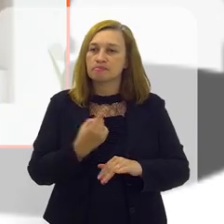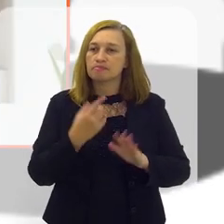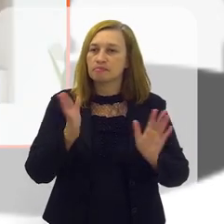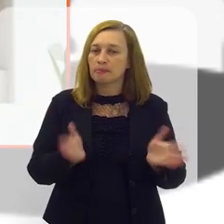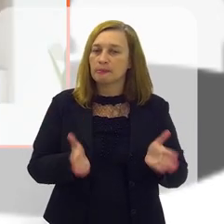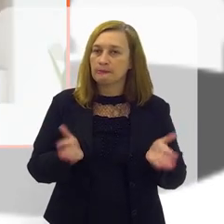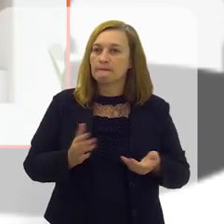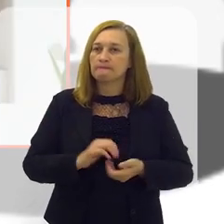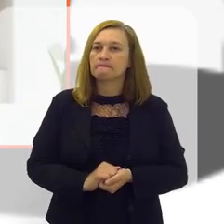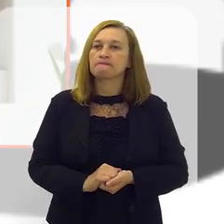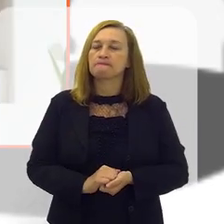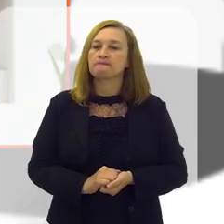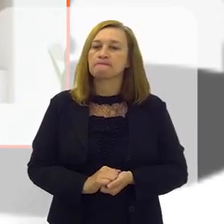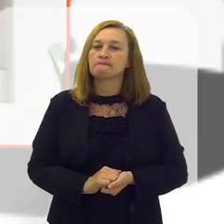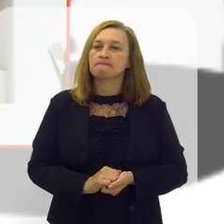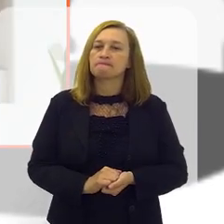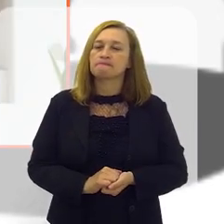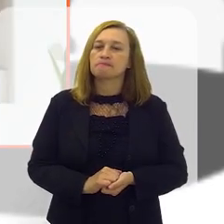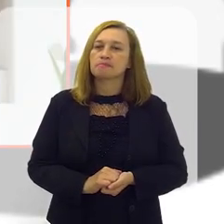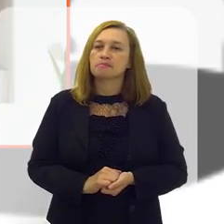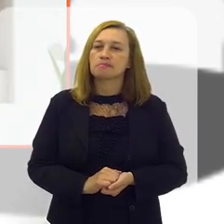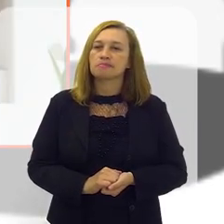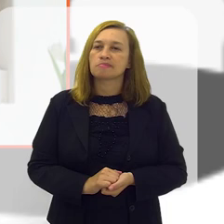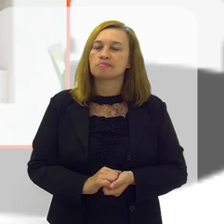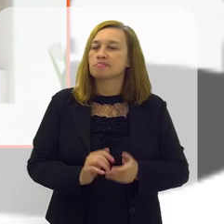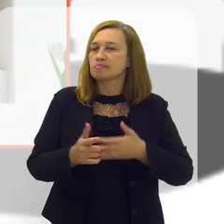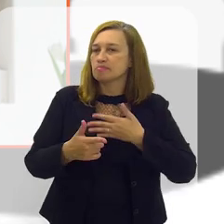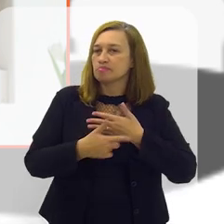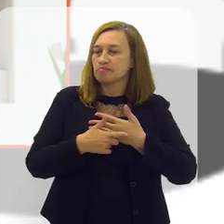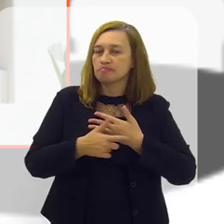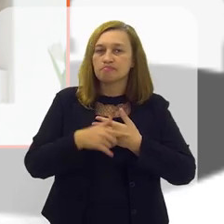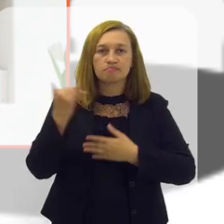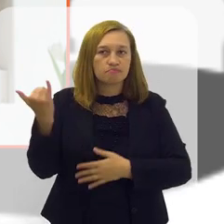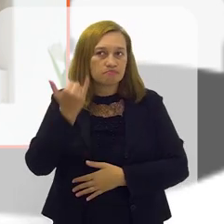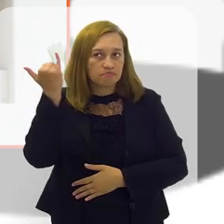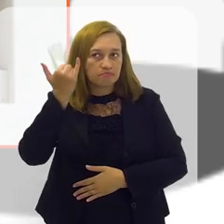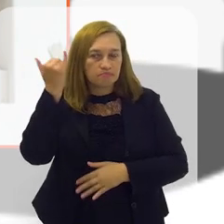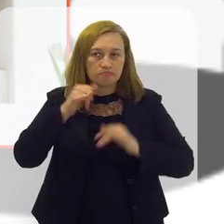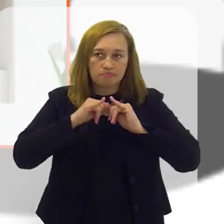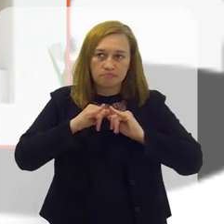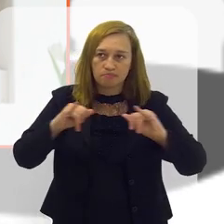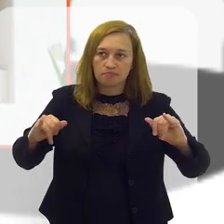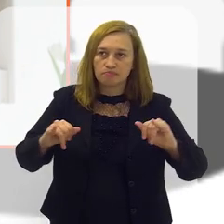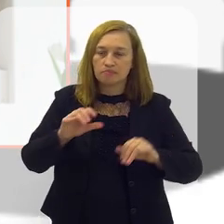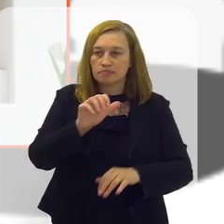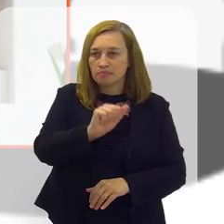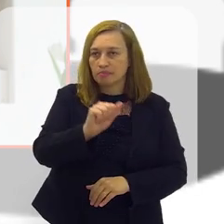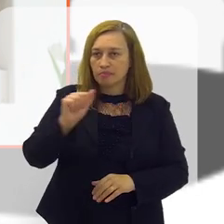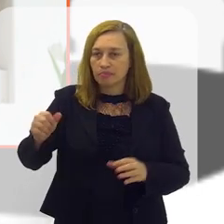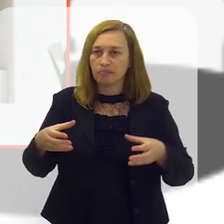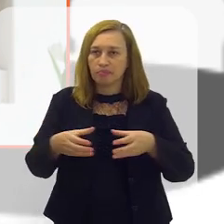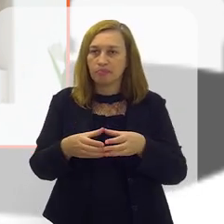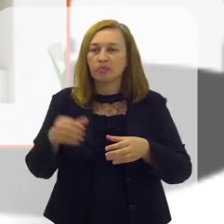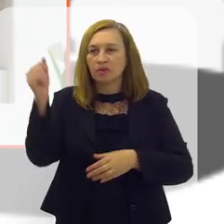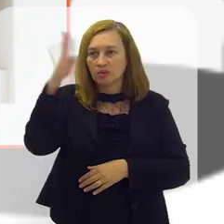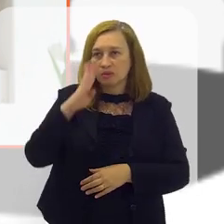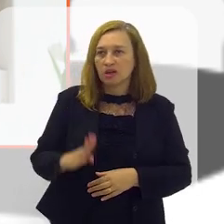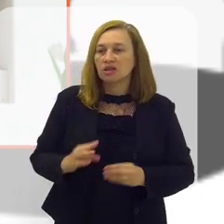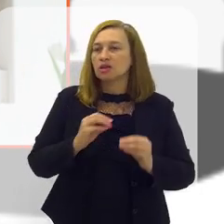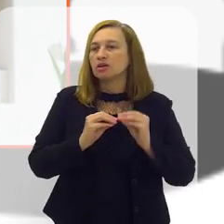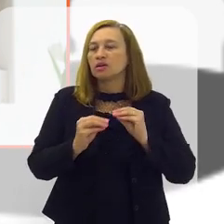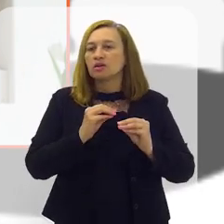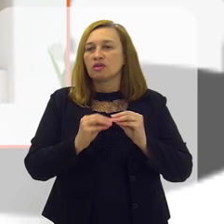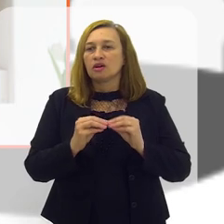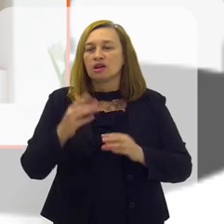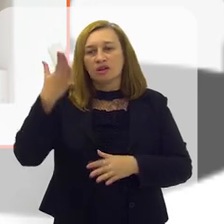agora, a mídia, no nosso julgar, tem um papel importante na divulgação do AA, através, no Brasil,